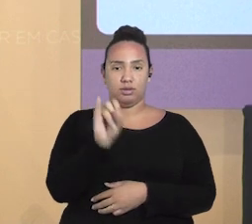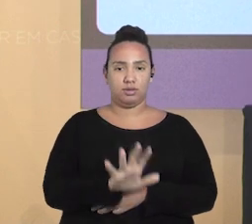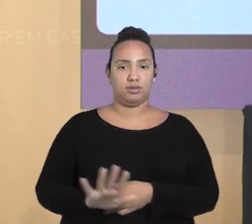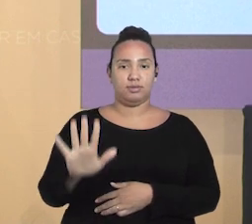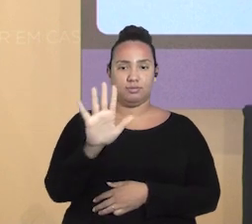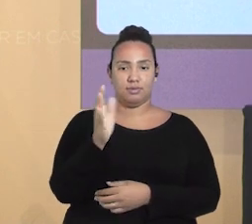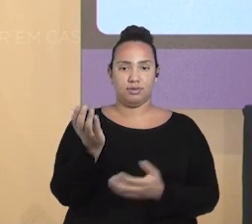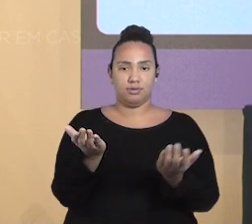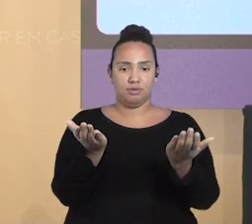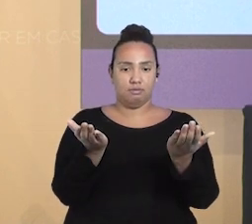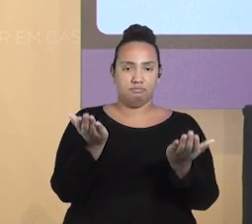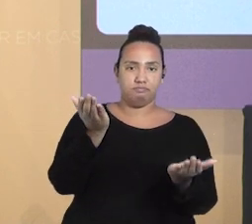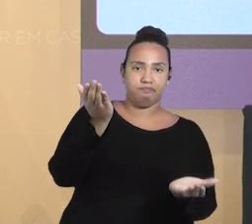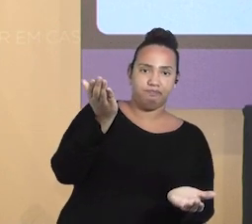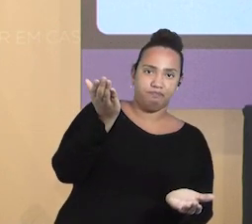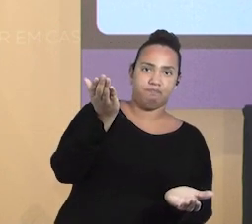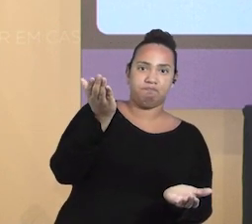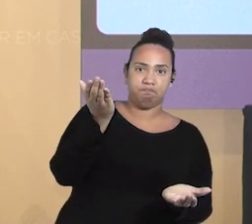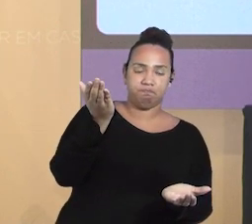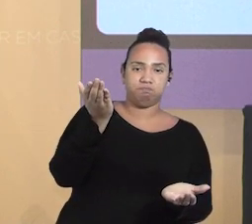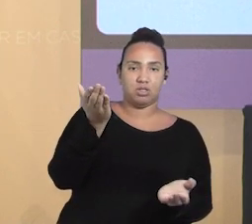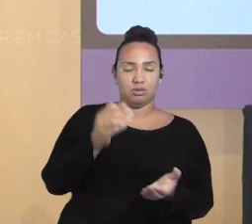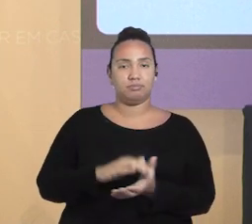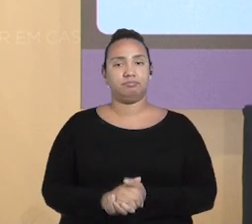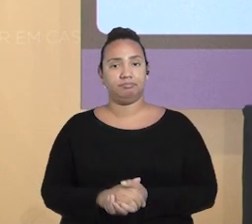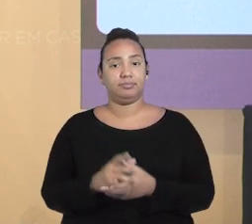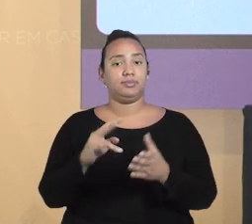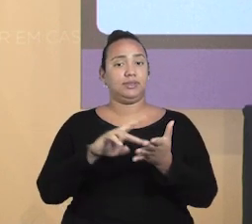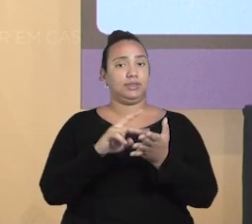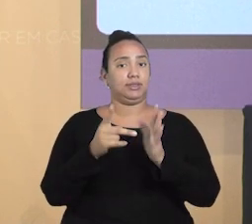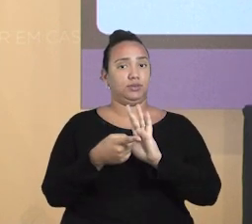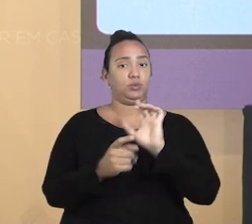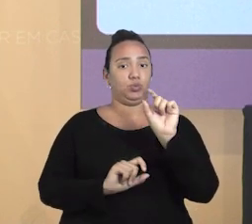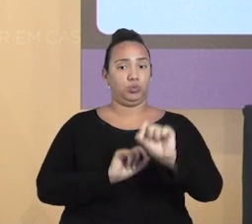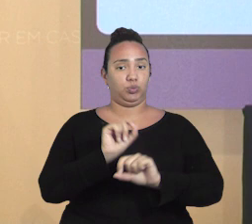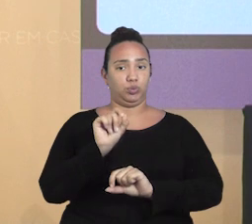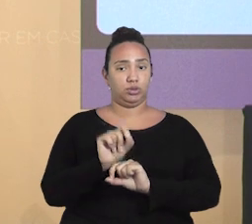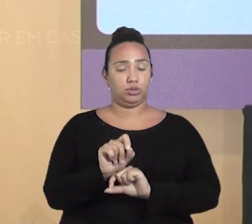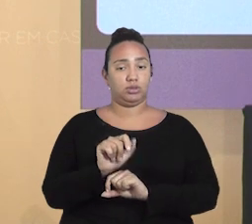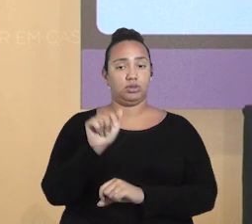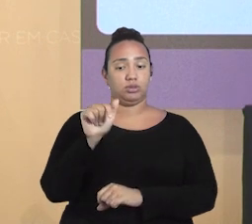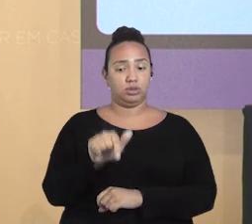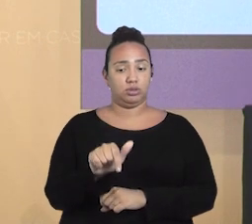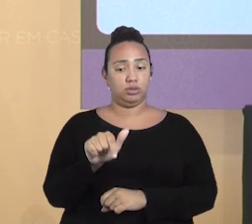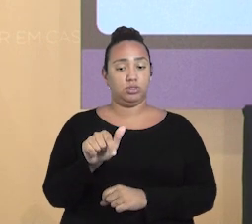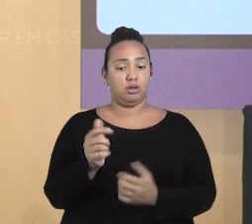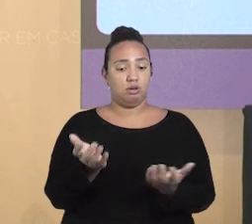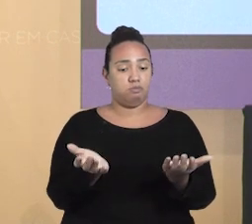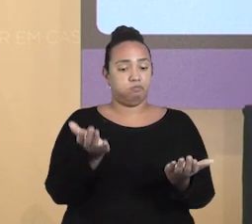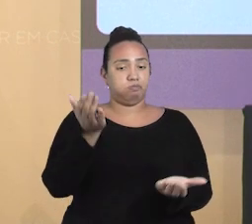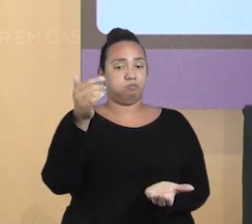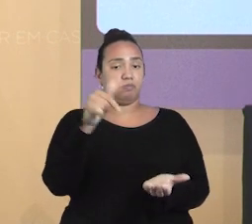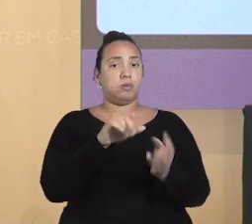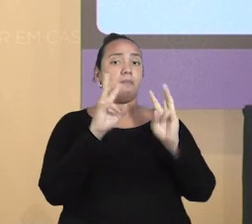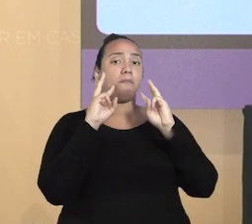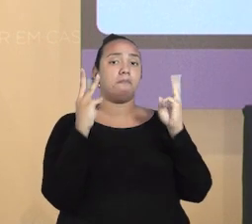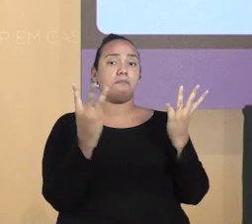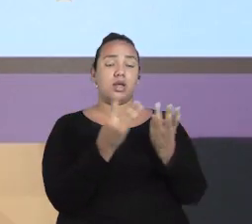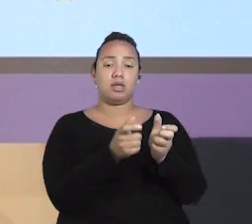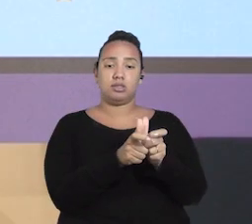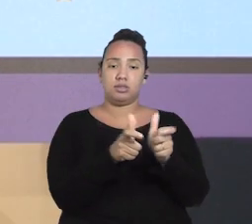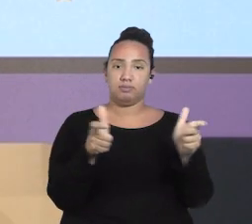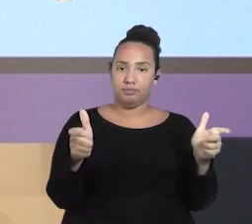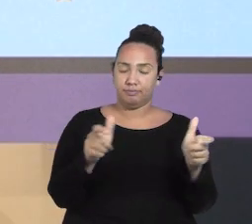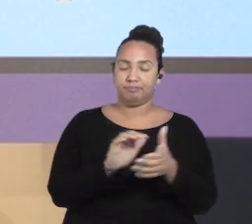como podemos ver na imagem, ficou mais baixo que o outro. Isso quer dizer que um lado está com maior massa do que